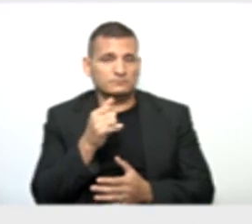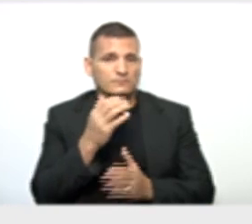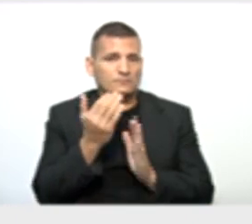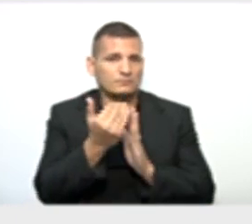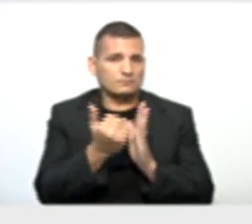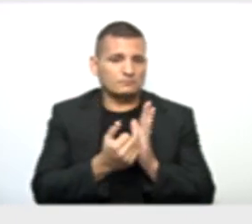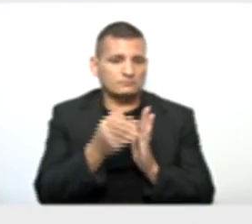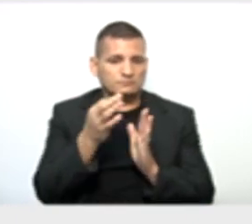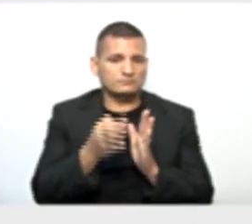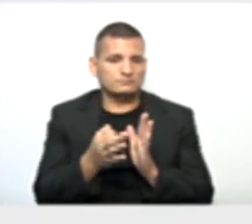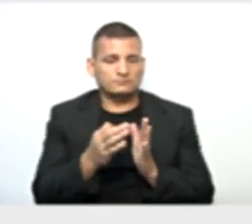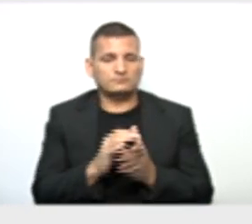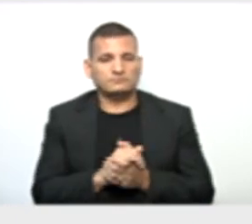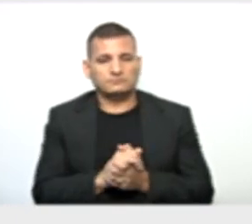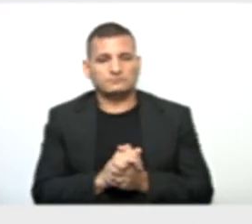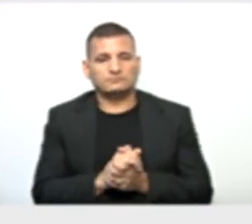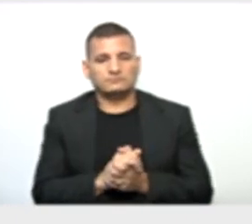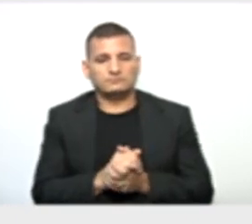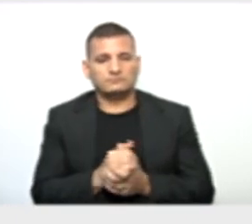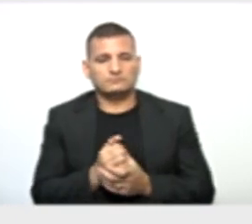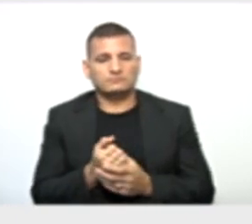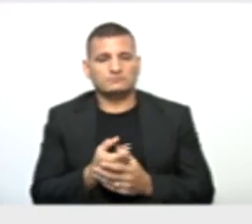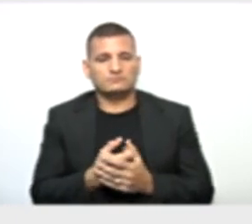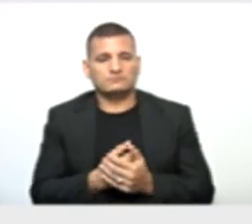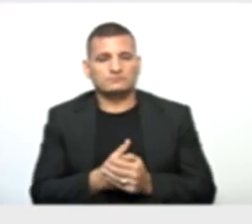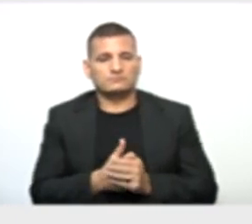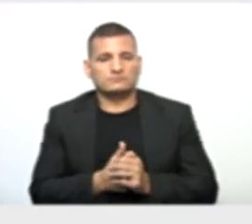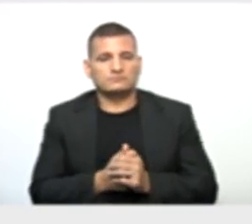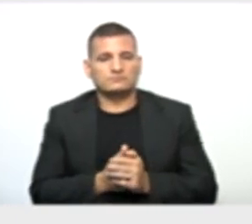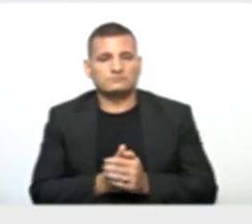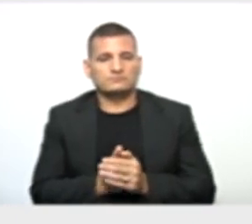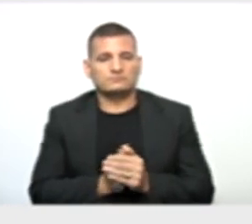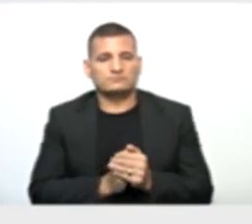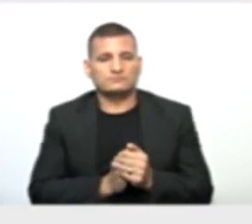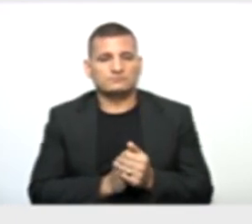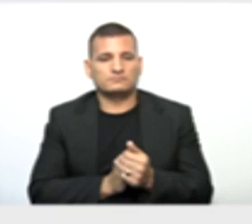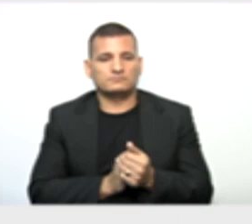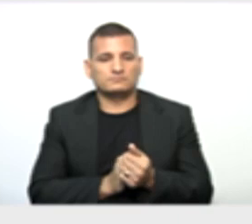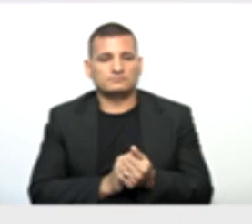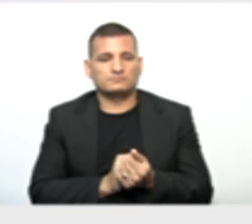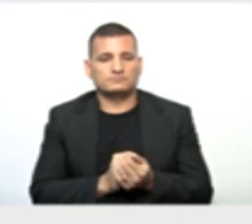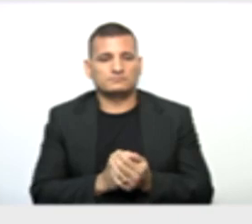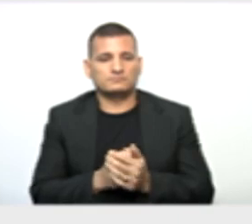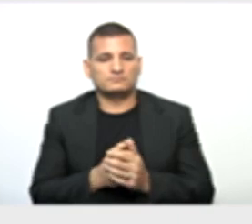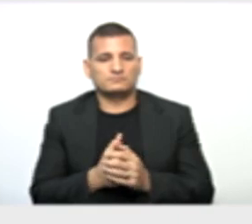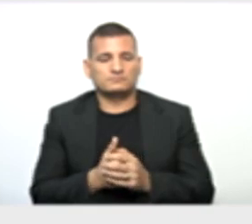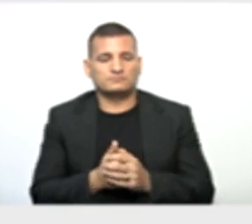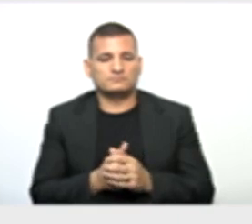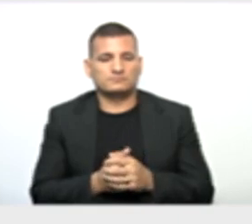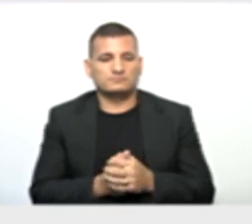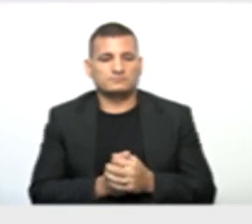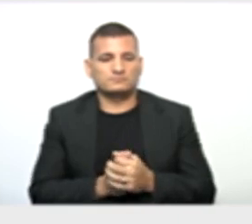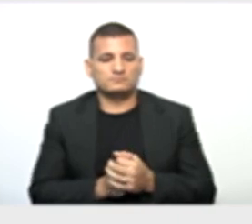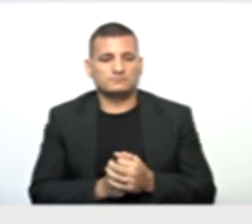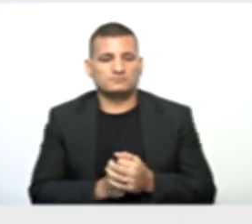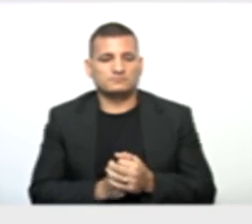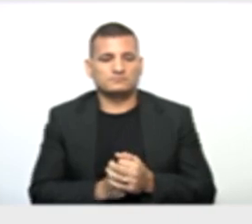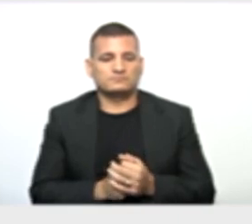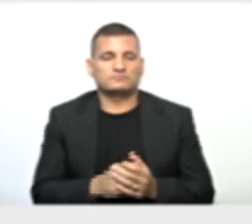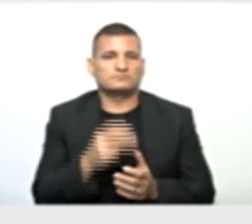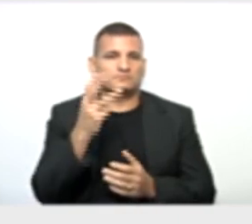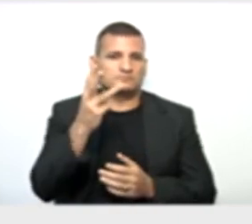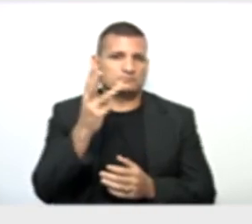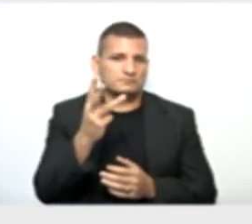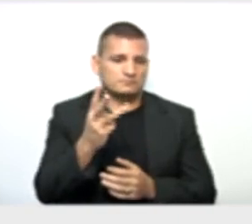se eu digitar 10 números iguais, a média tem que ser igual a esse número. Então, por exemplo, se eu digitar sempre o número 3,